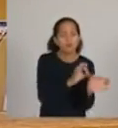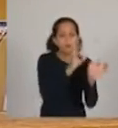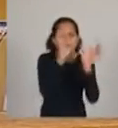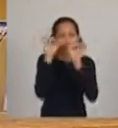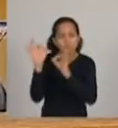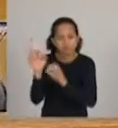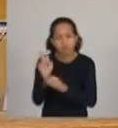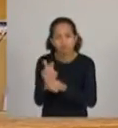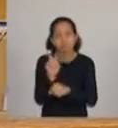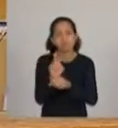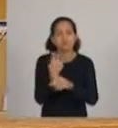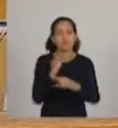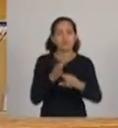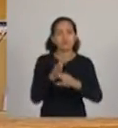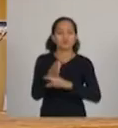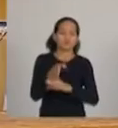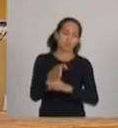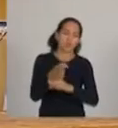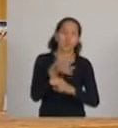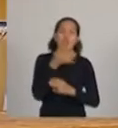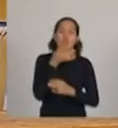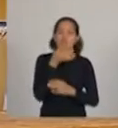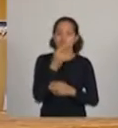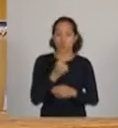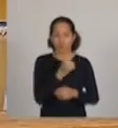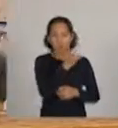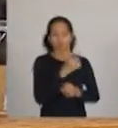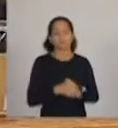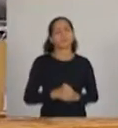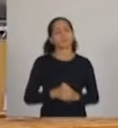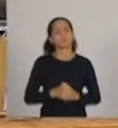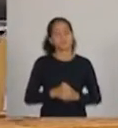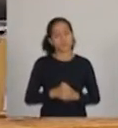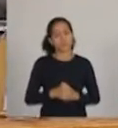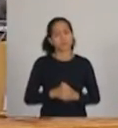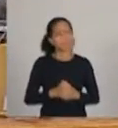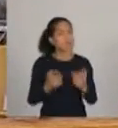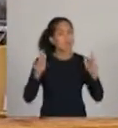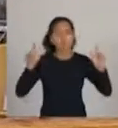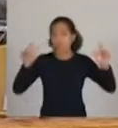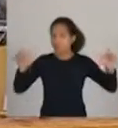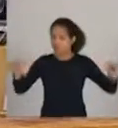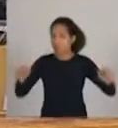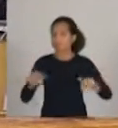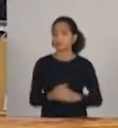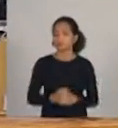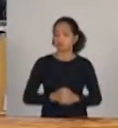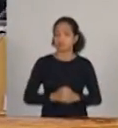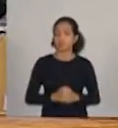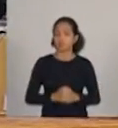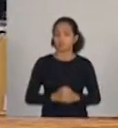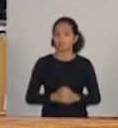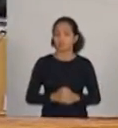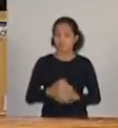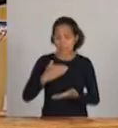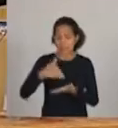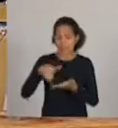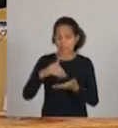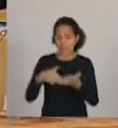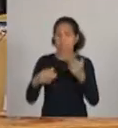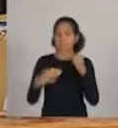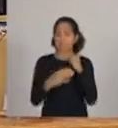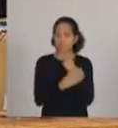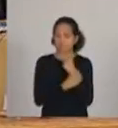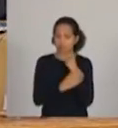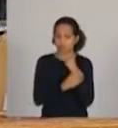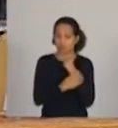deputado Teodorico, fui lá no batalhão de Cachoeiro. E da mesma forma acontece lá. Esse secretário faz